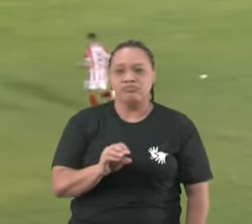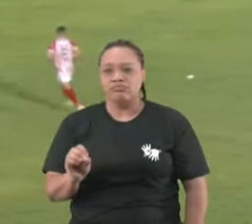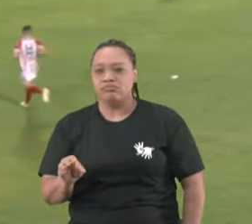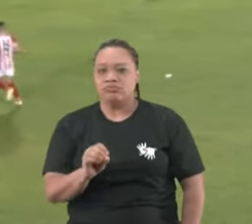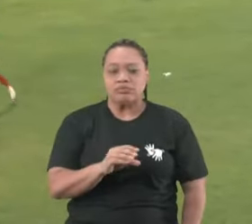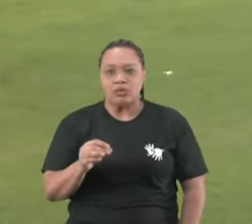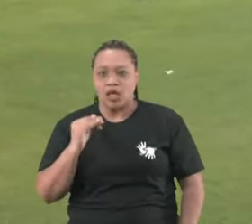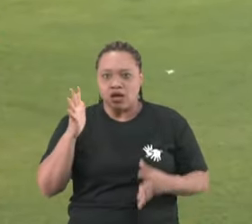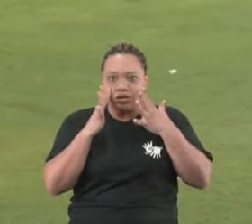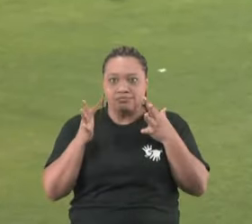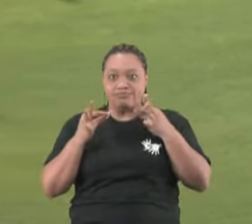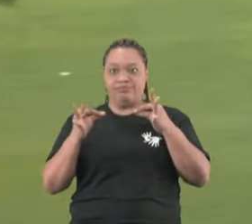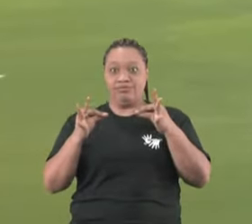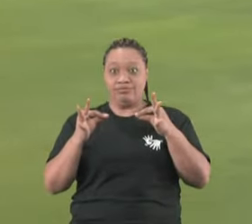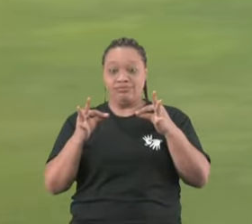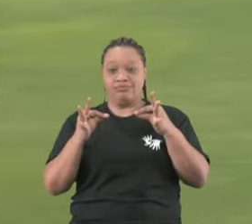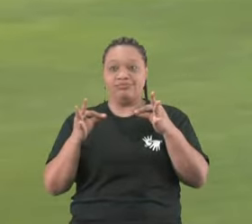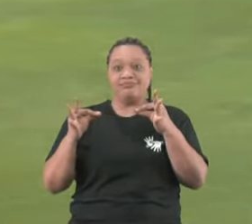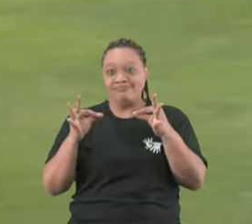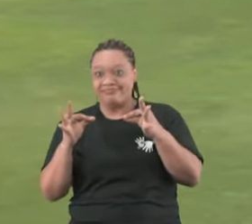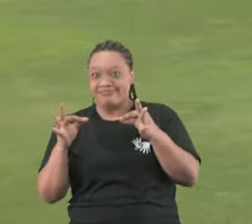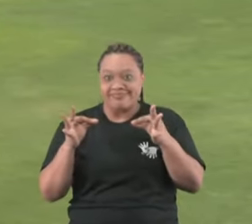Estou atento aqui na tela, viu, meu diretor?